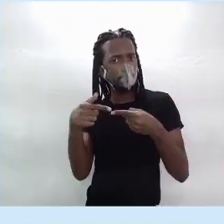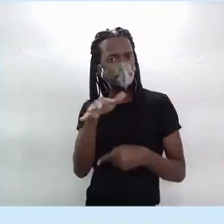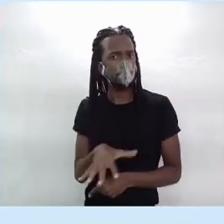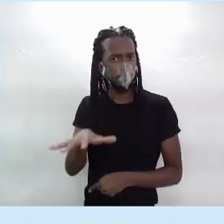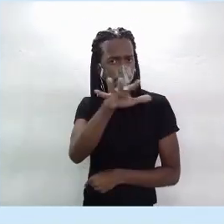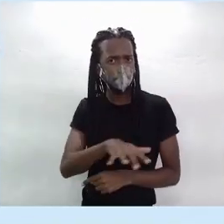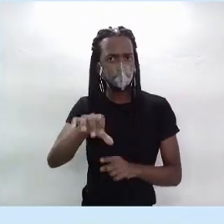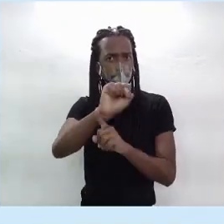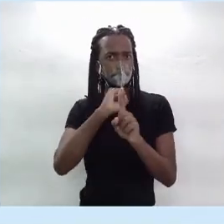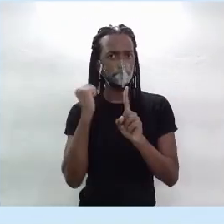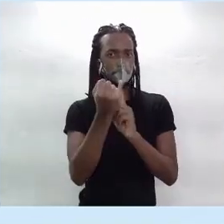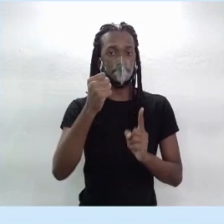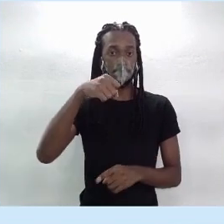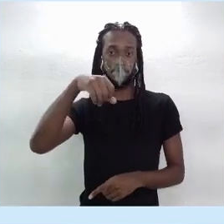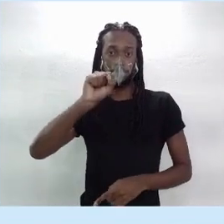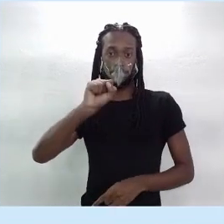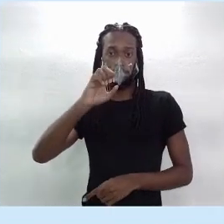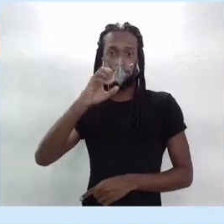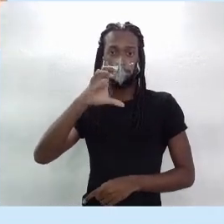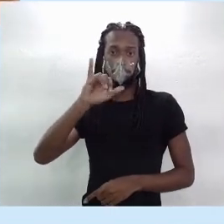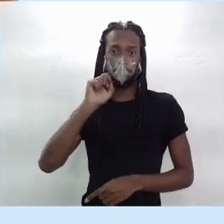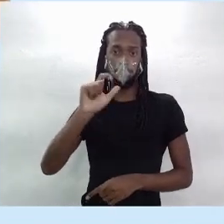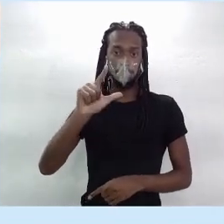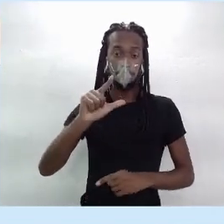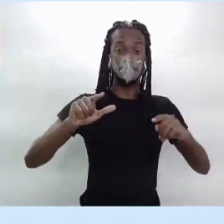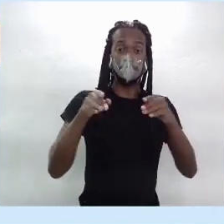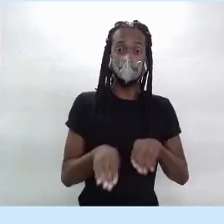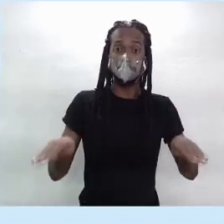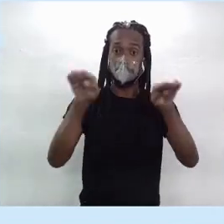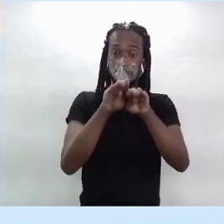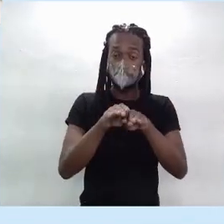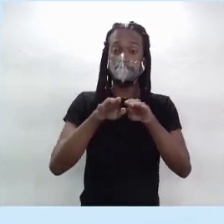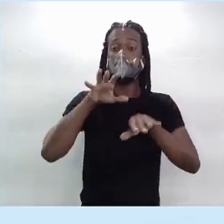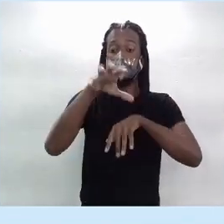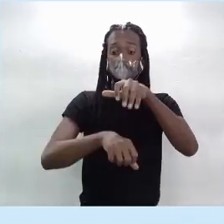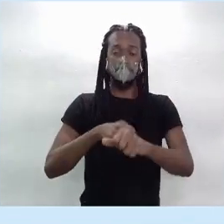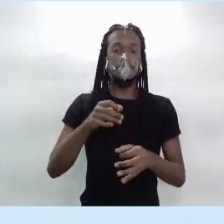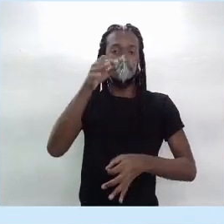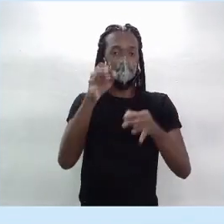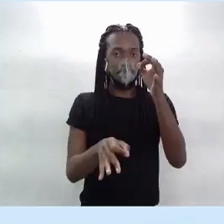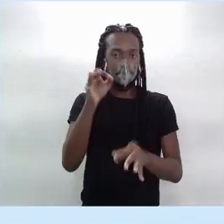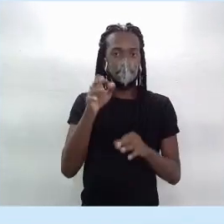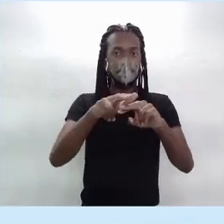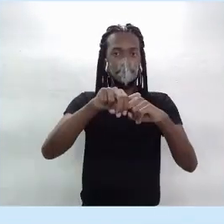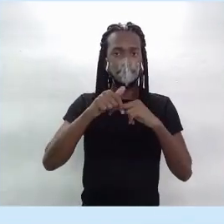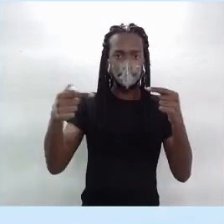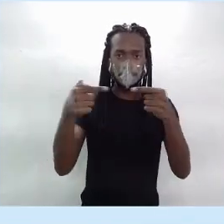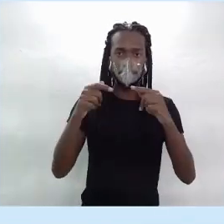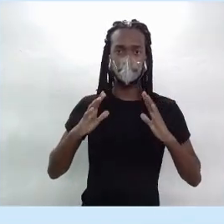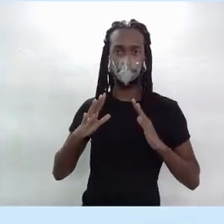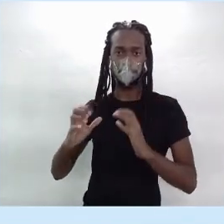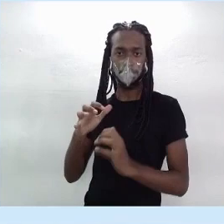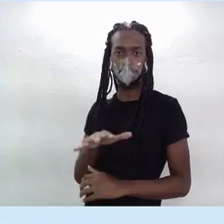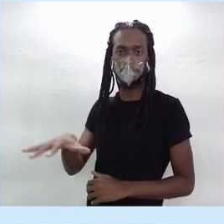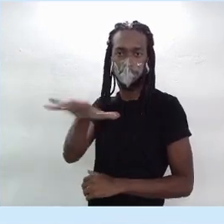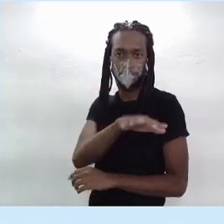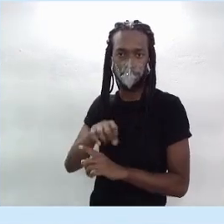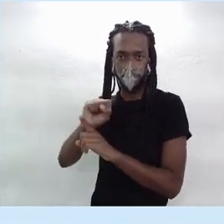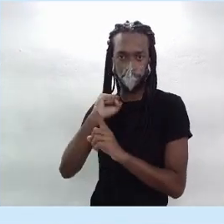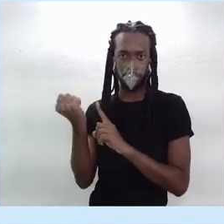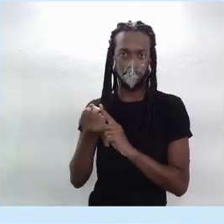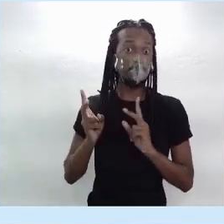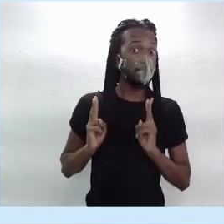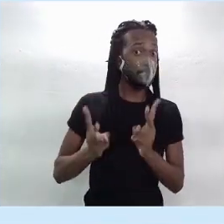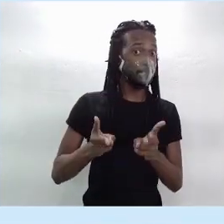social igualitária, a busca pela justiça, pela questão ética social. Vamos